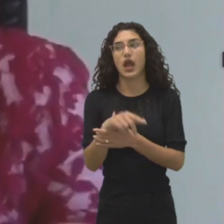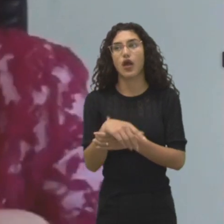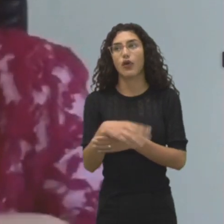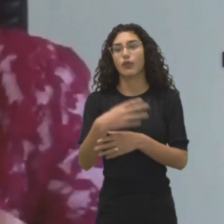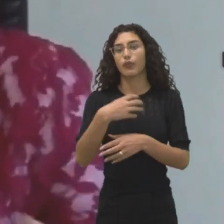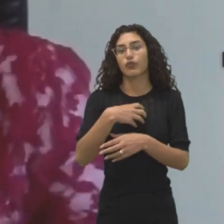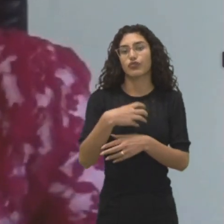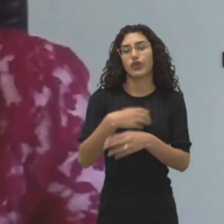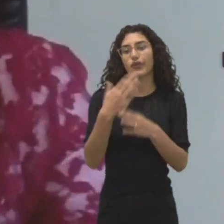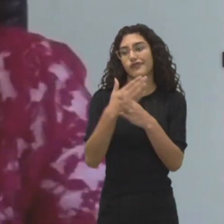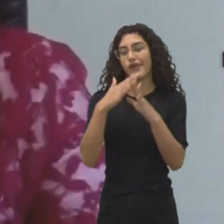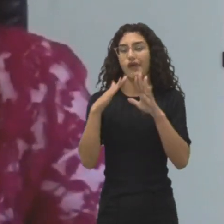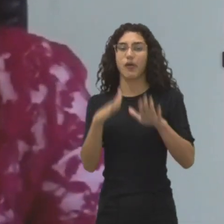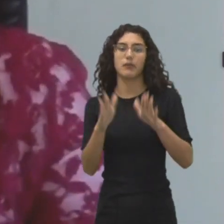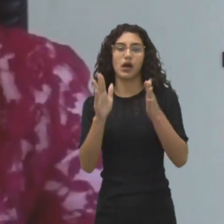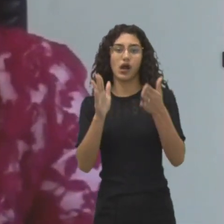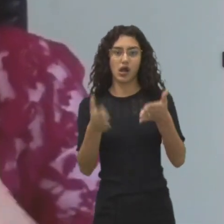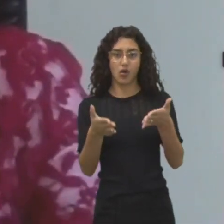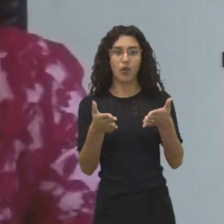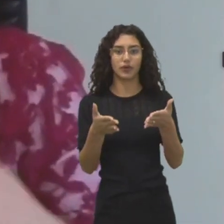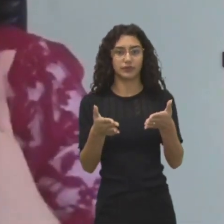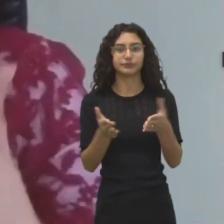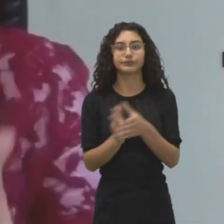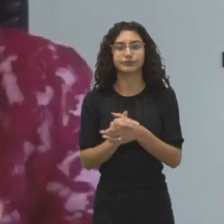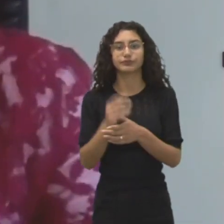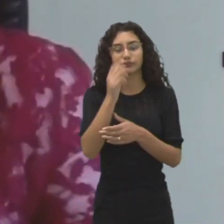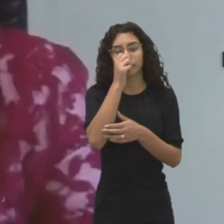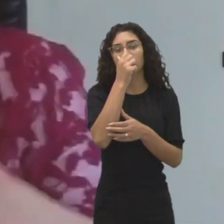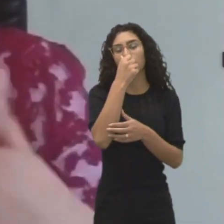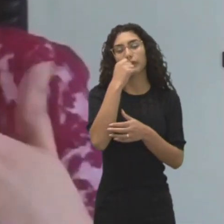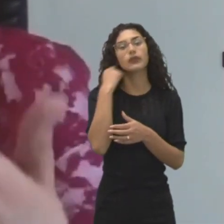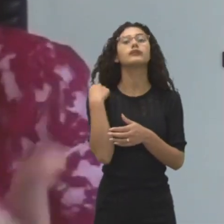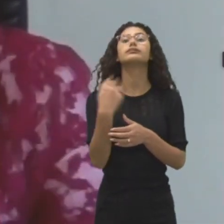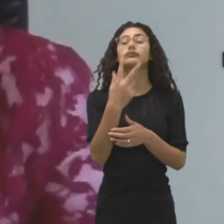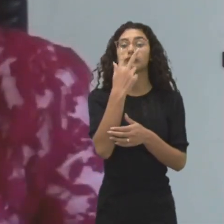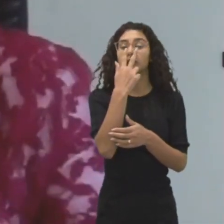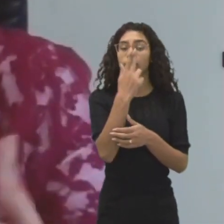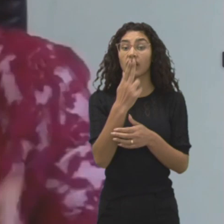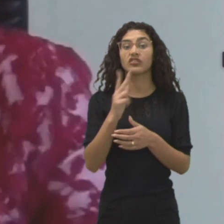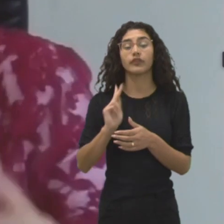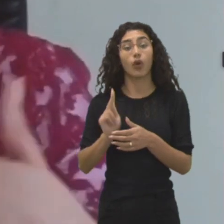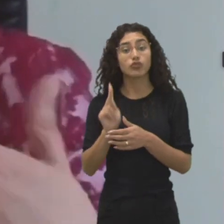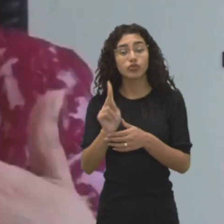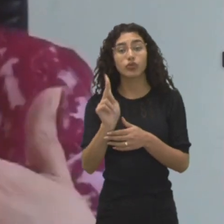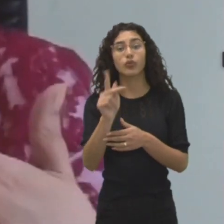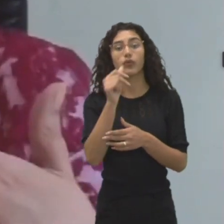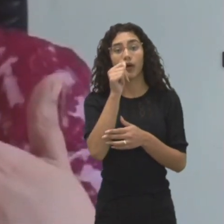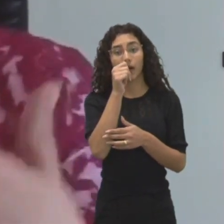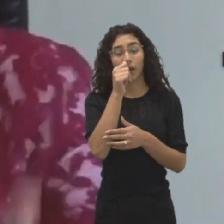modinha que vai acabar, que acho que vai continuar e vai propagar mais